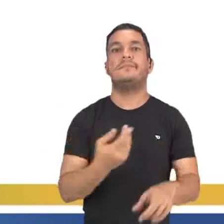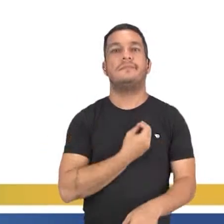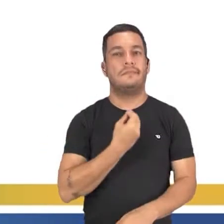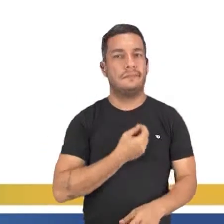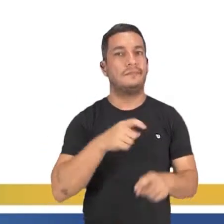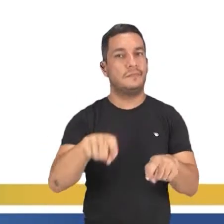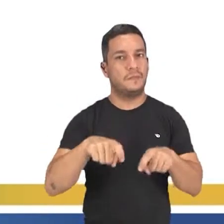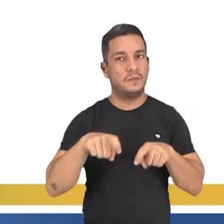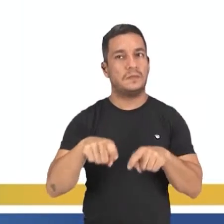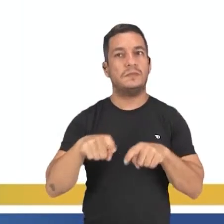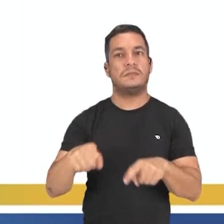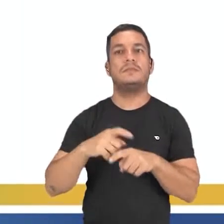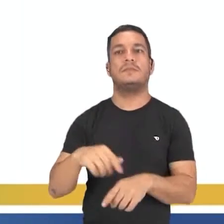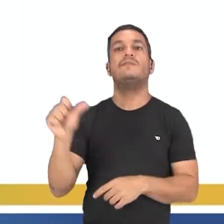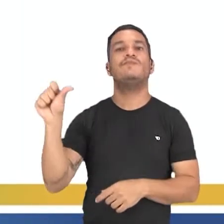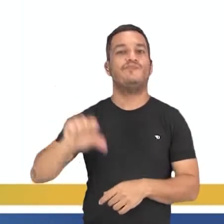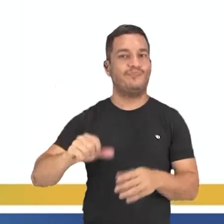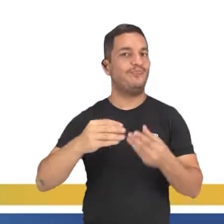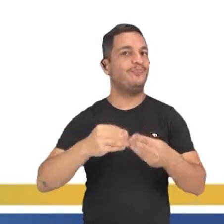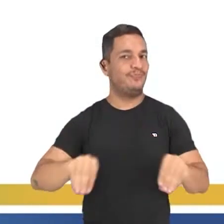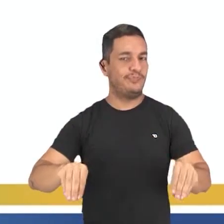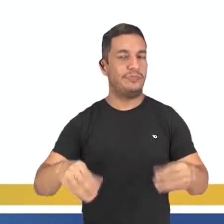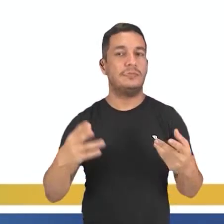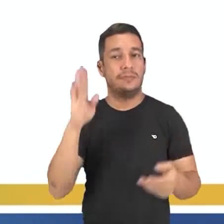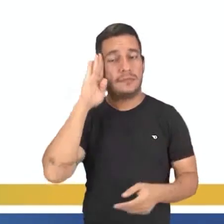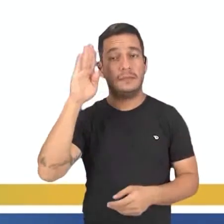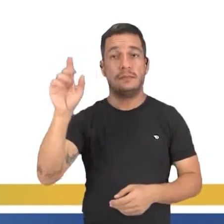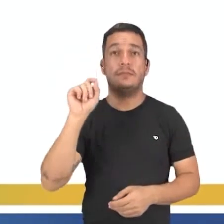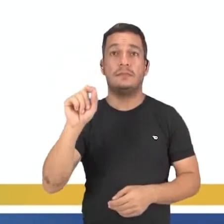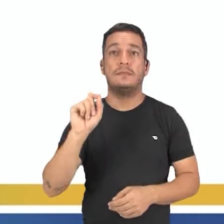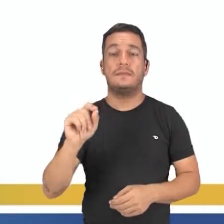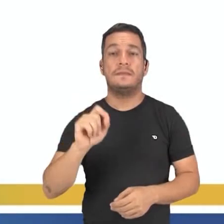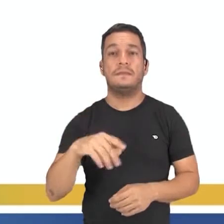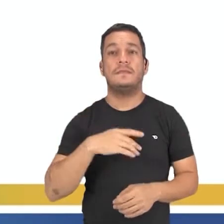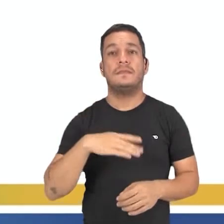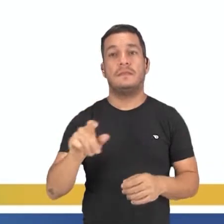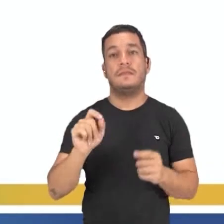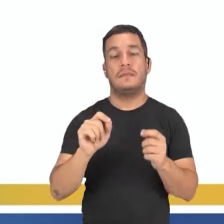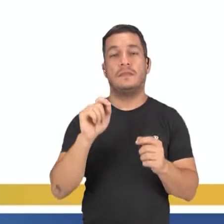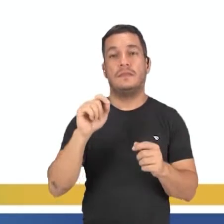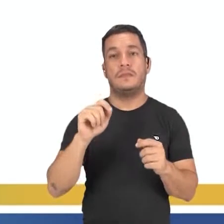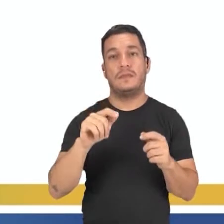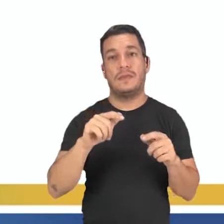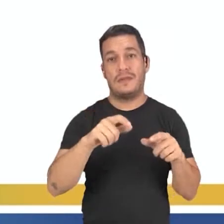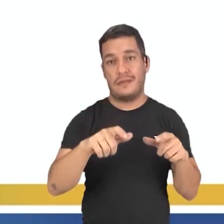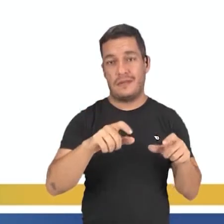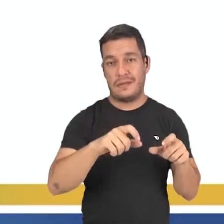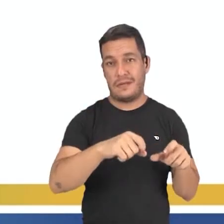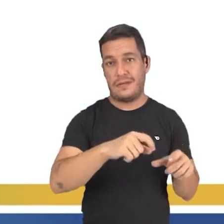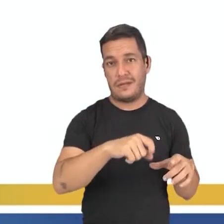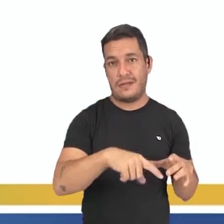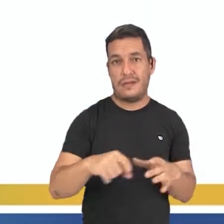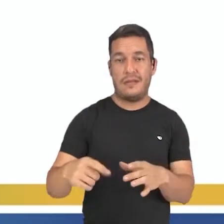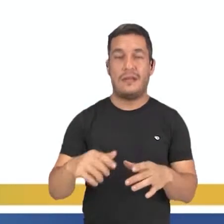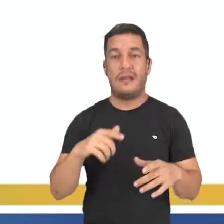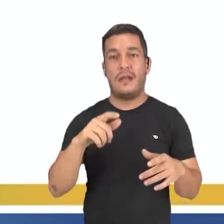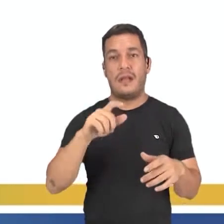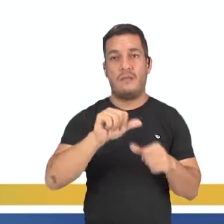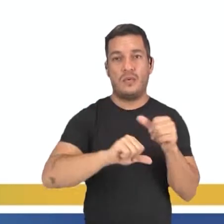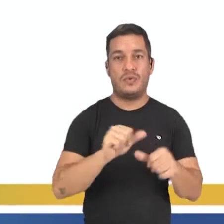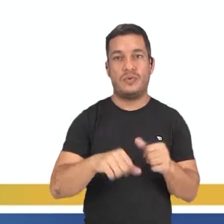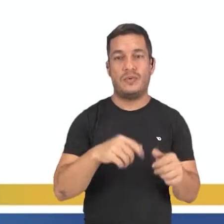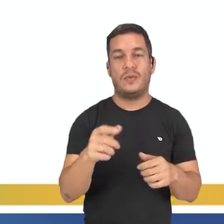no campo estarem prejudicadas, principalmente pela mecanização do campo ou pela pressão dos